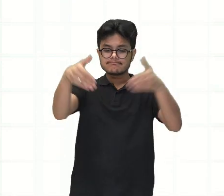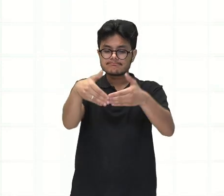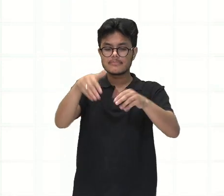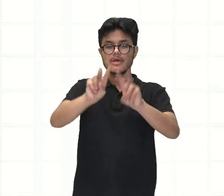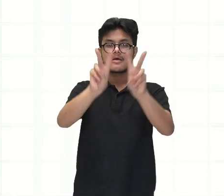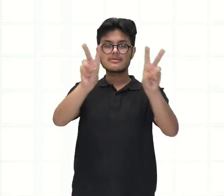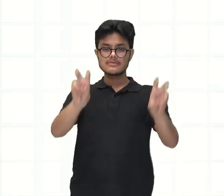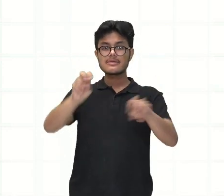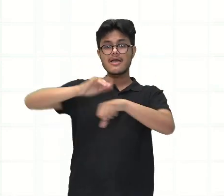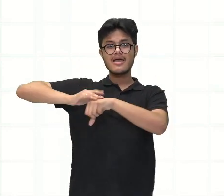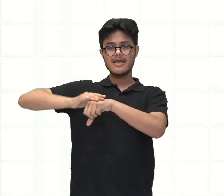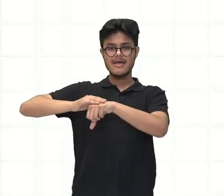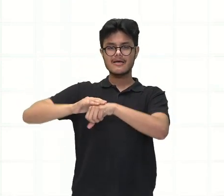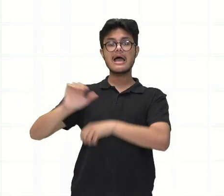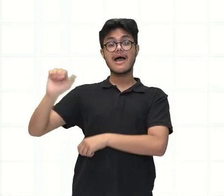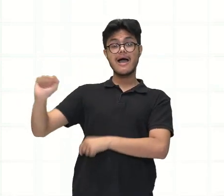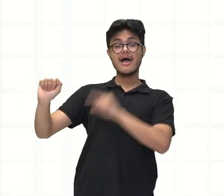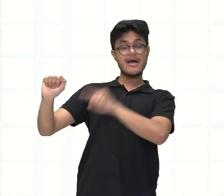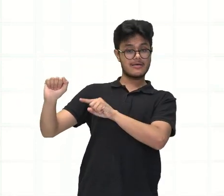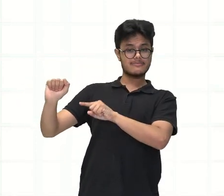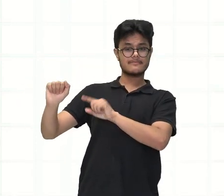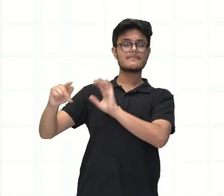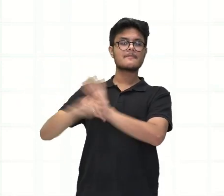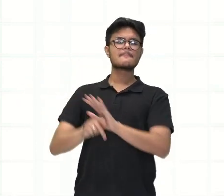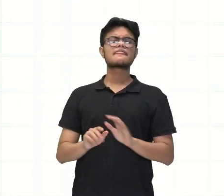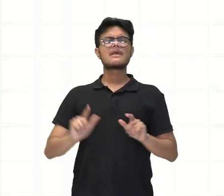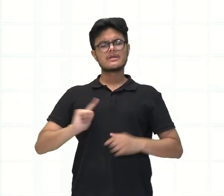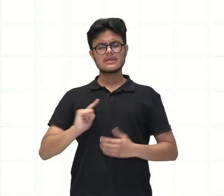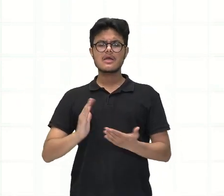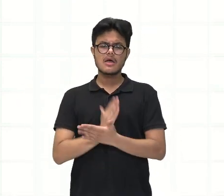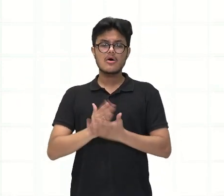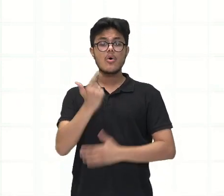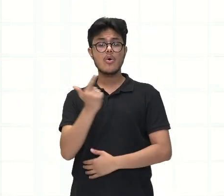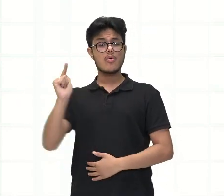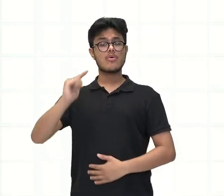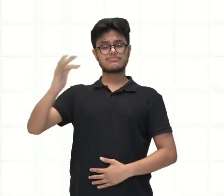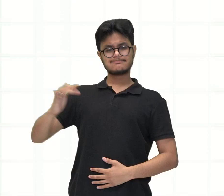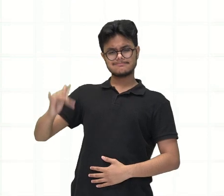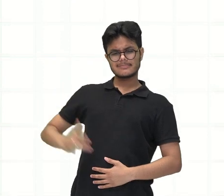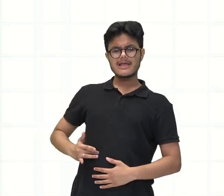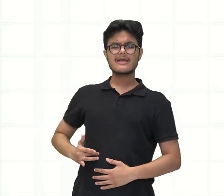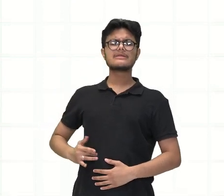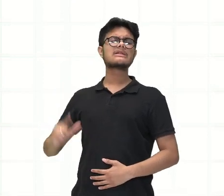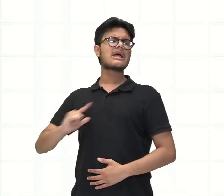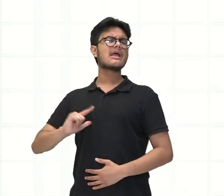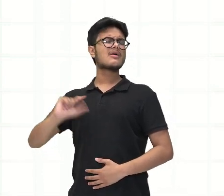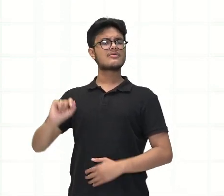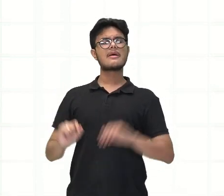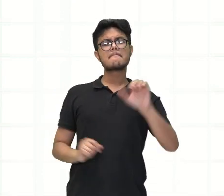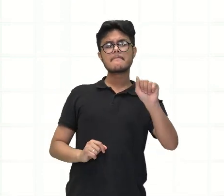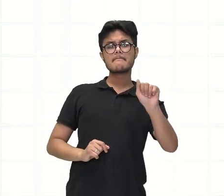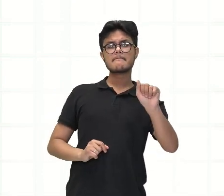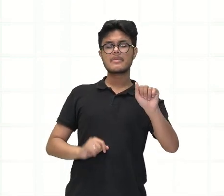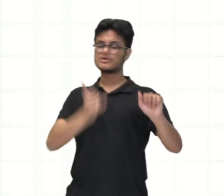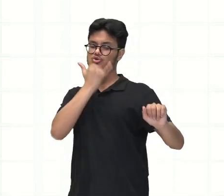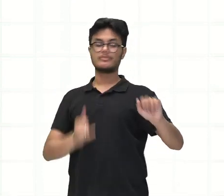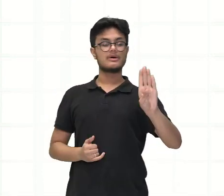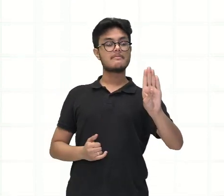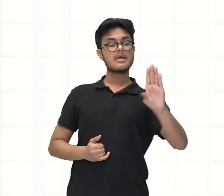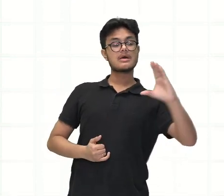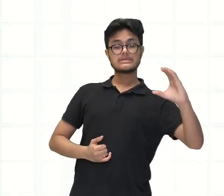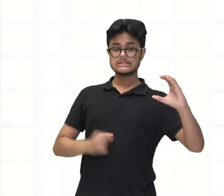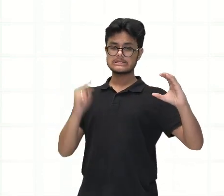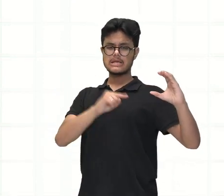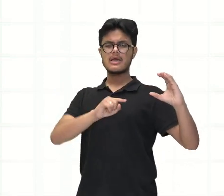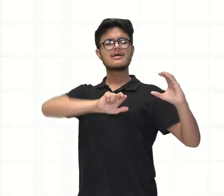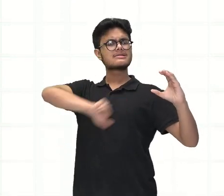com a hepatite A. Existem outras hepatites B e C, mas elas não são transmitidas